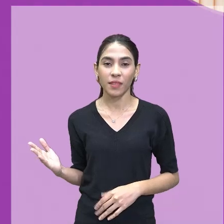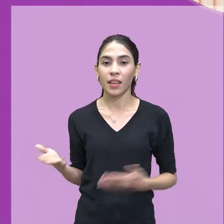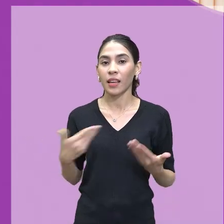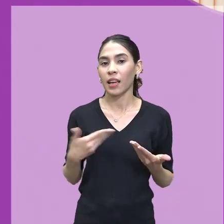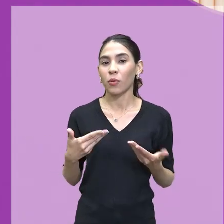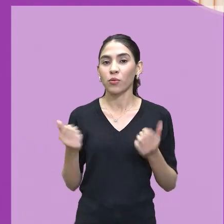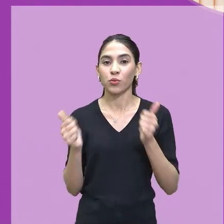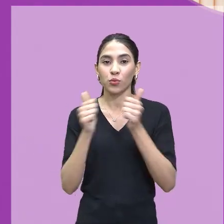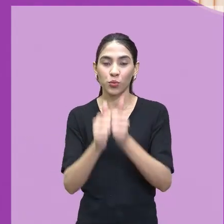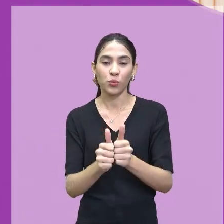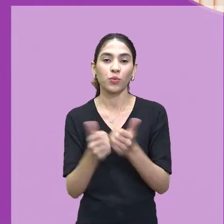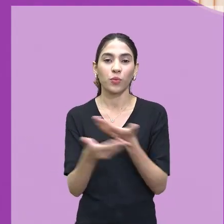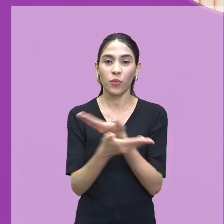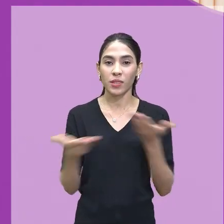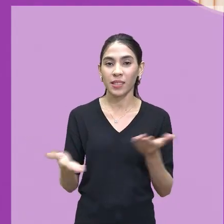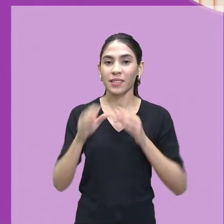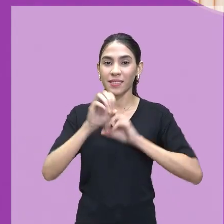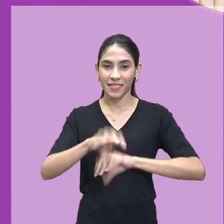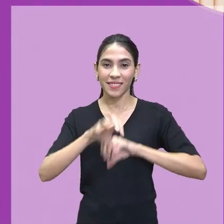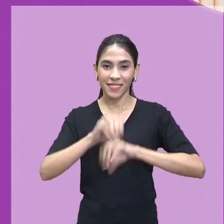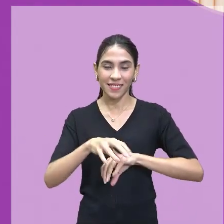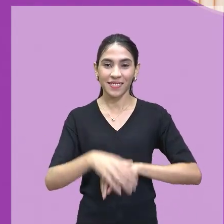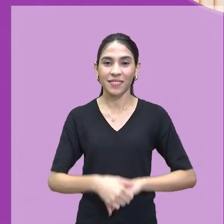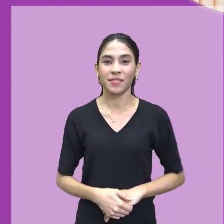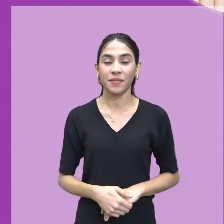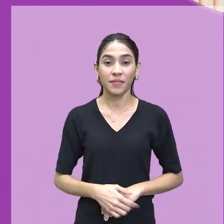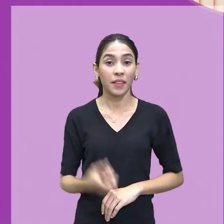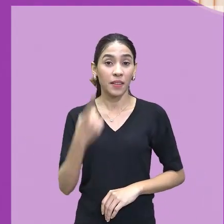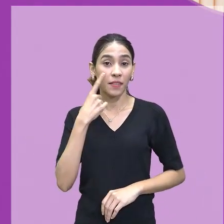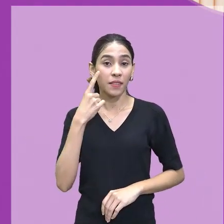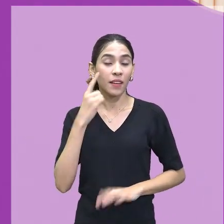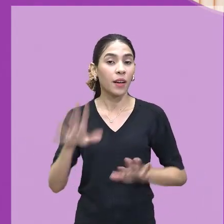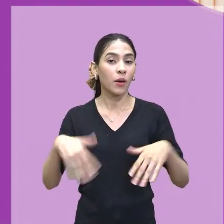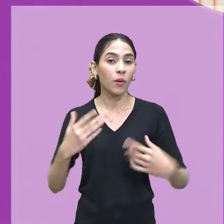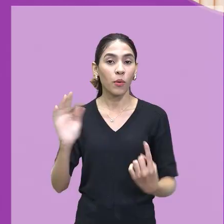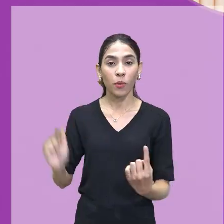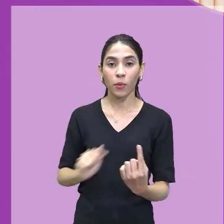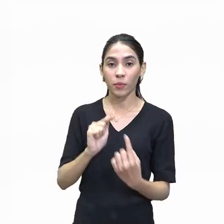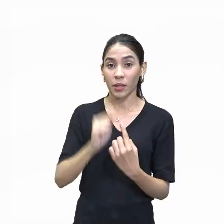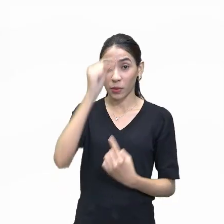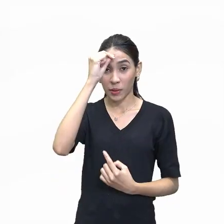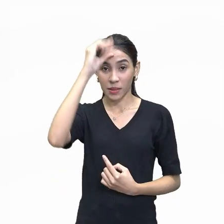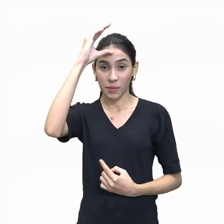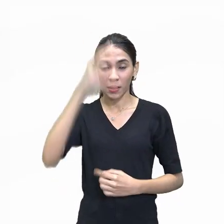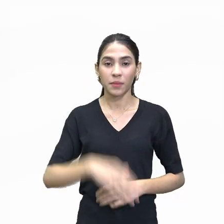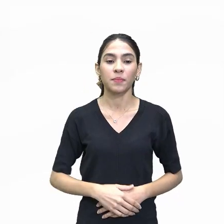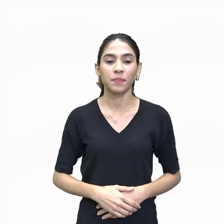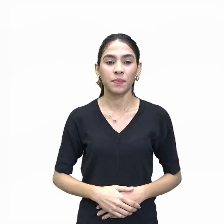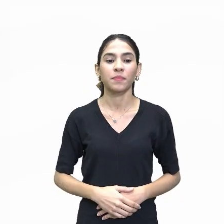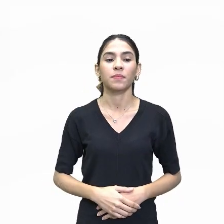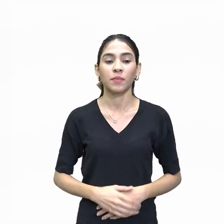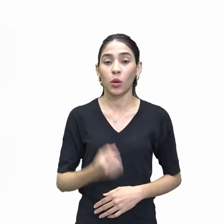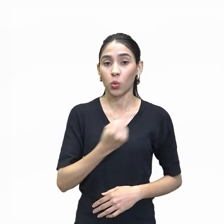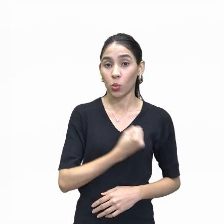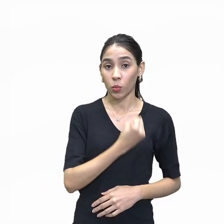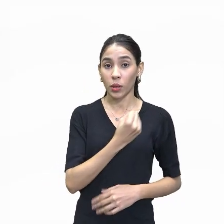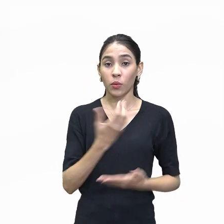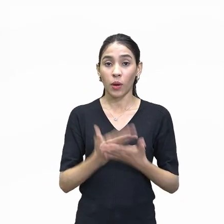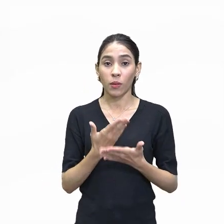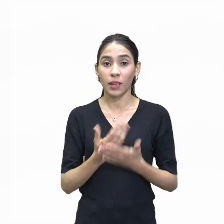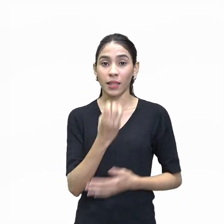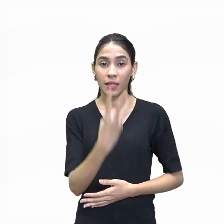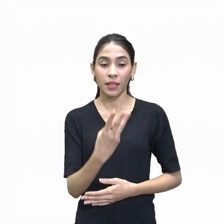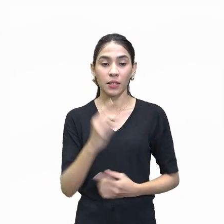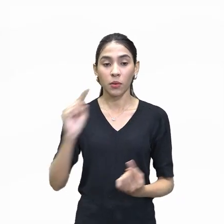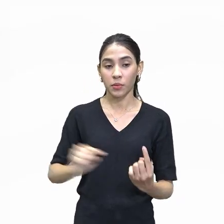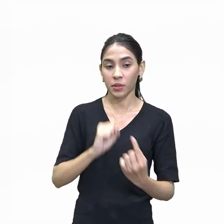estarei ministrando então essa aula com vocês. Vamos verificar então qual é o objeto de hoje? Diz assim essa terceira aula: o